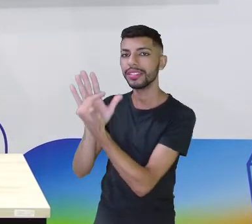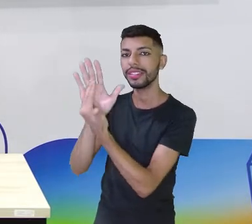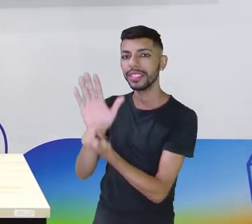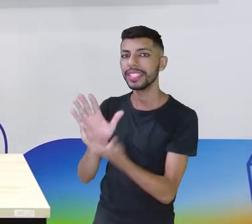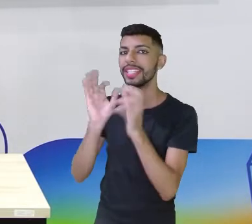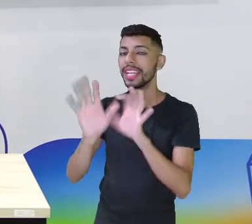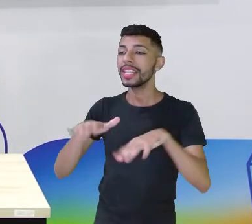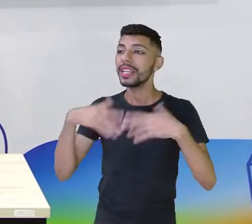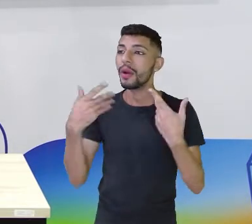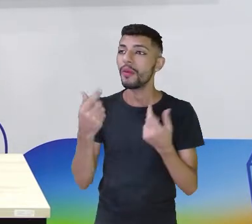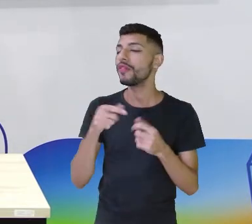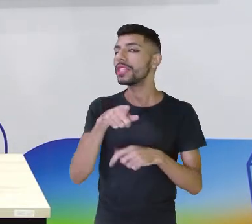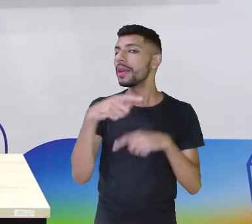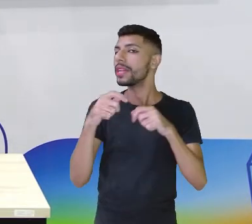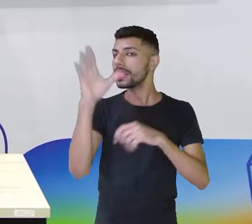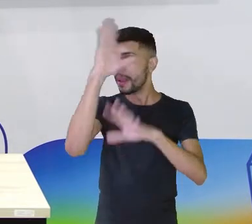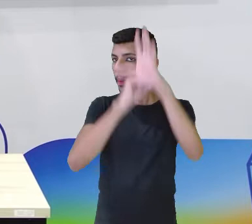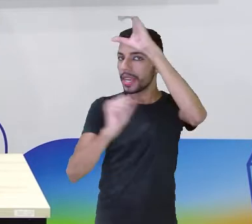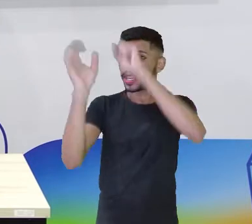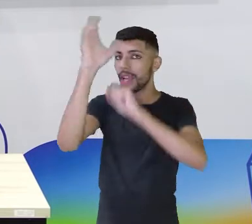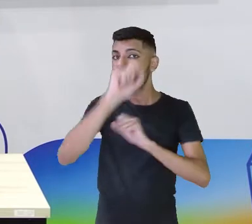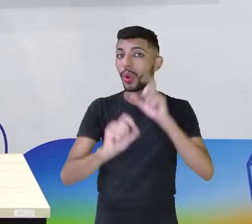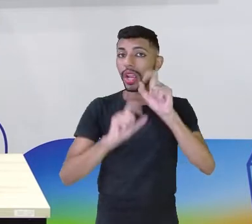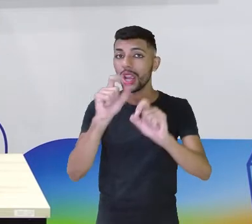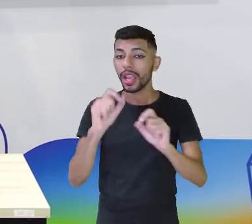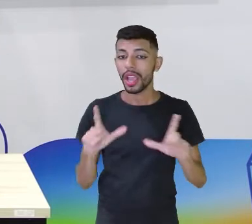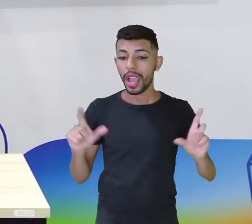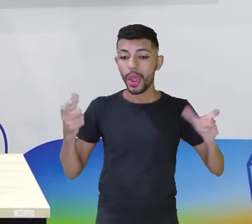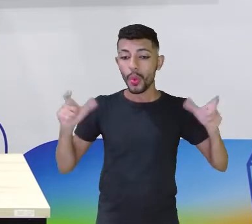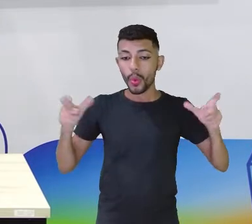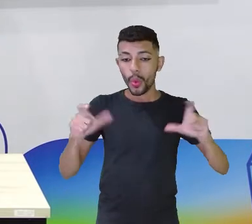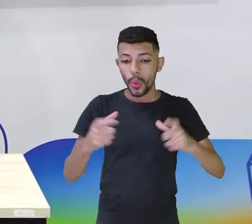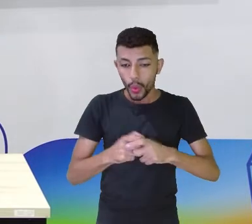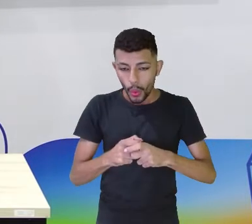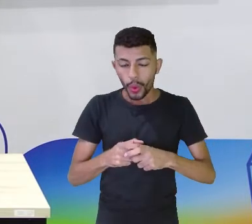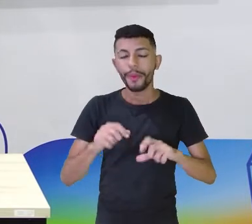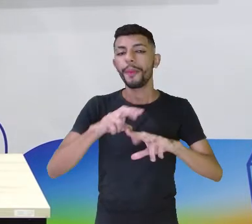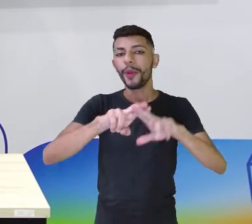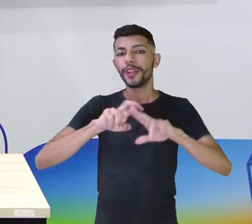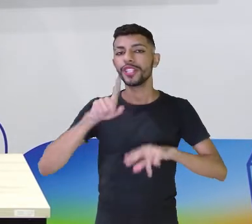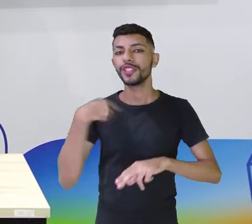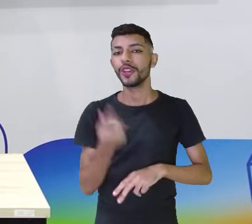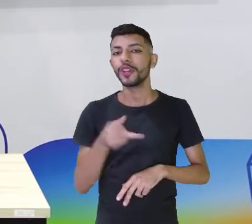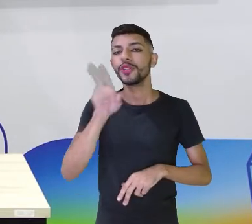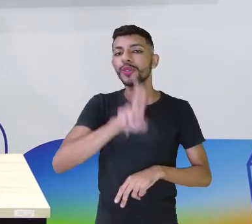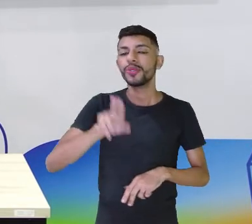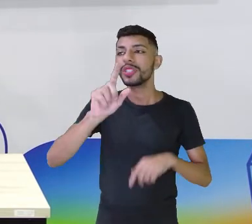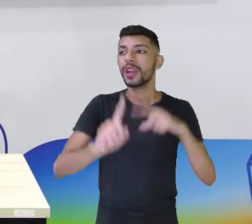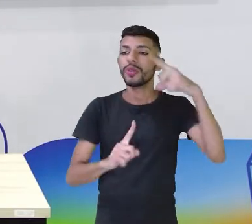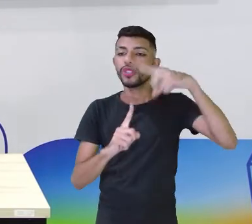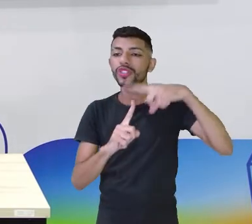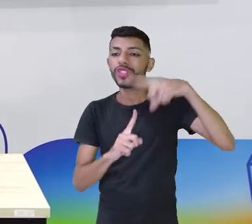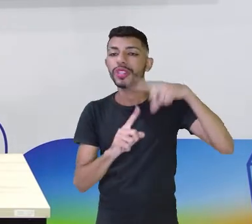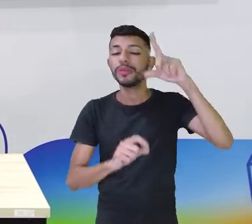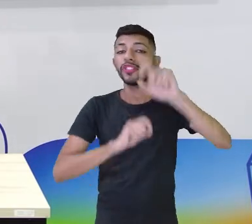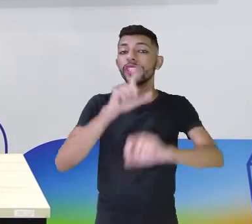reduzir. E isso nós usamos muito os tipos de escalas, que é o que nós vamos ver